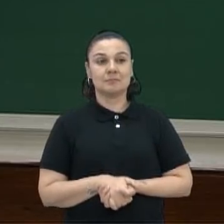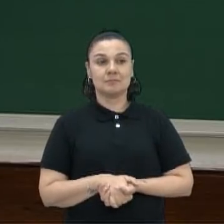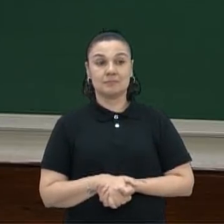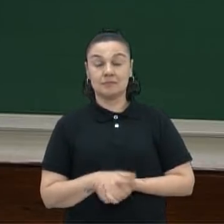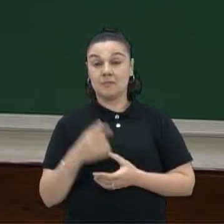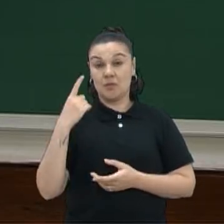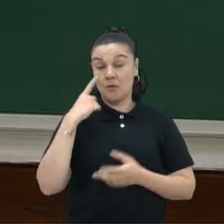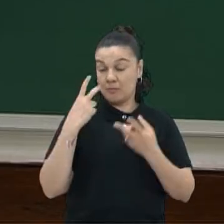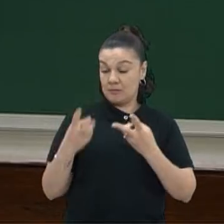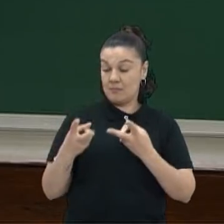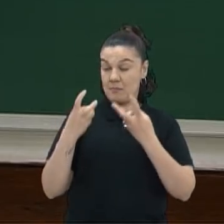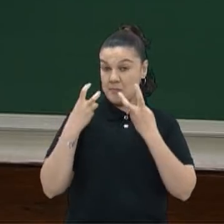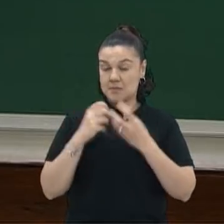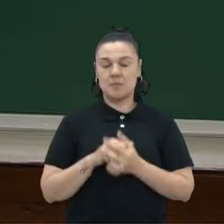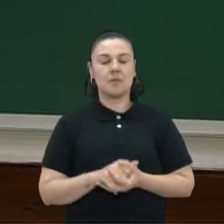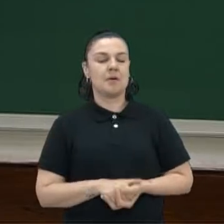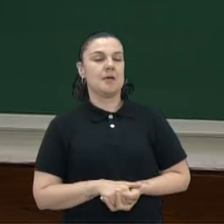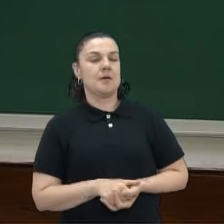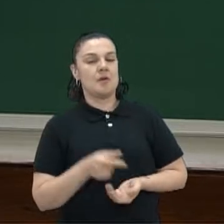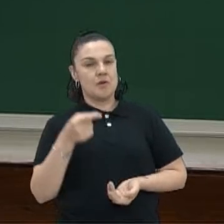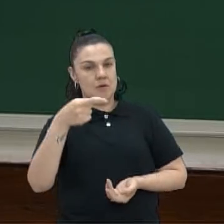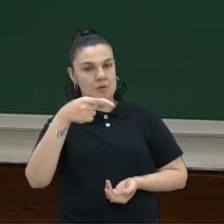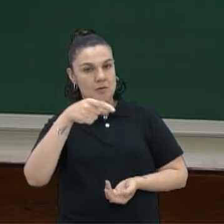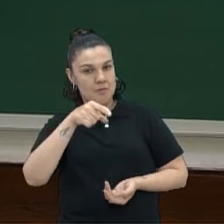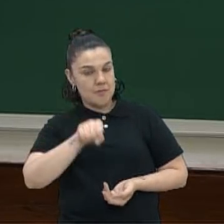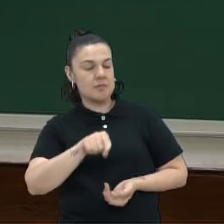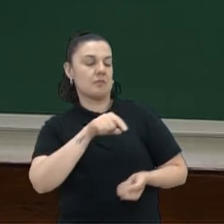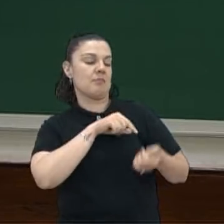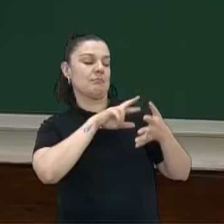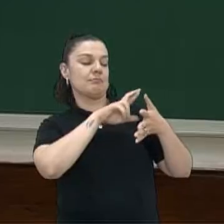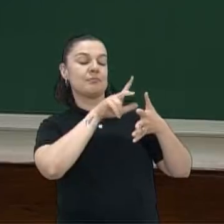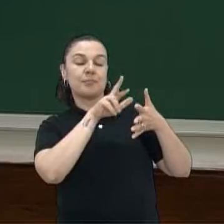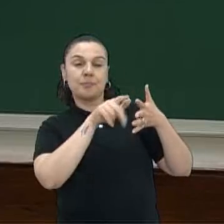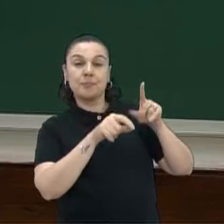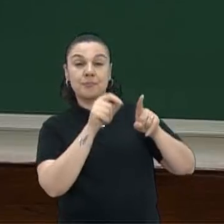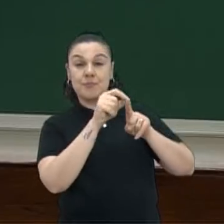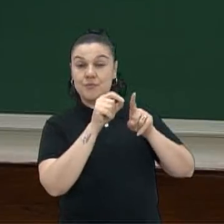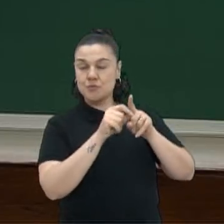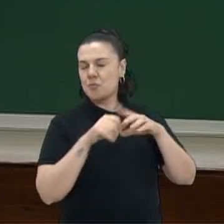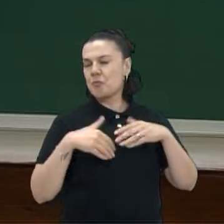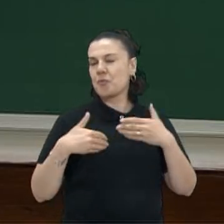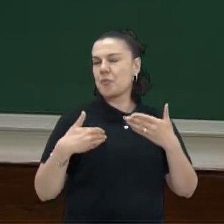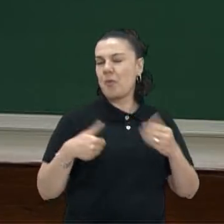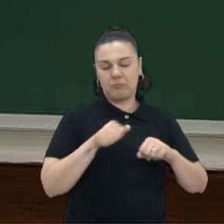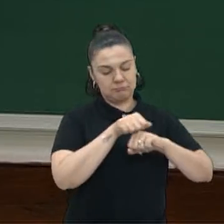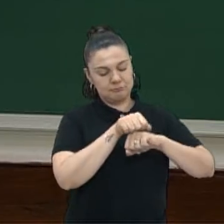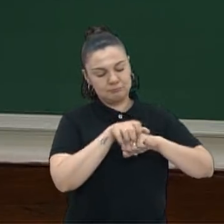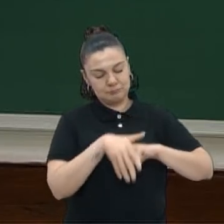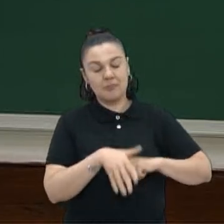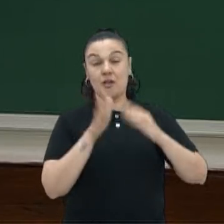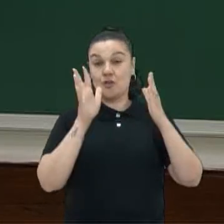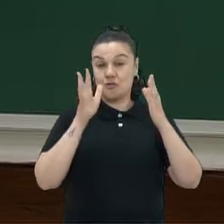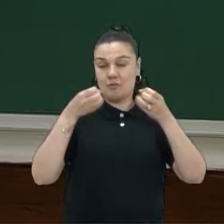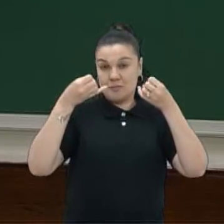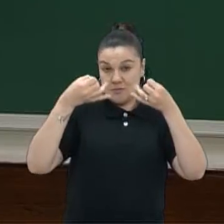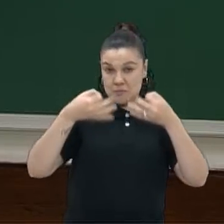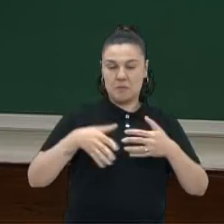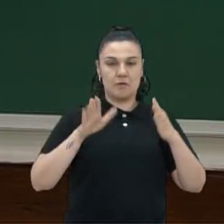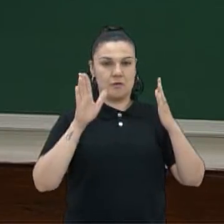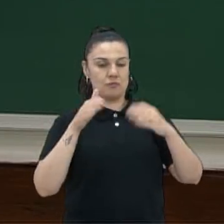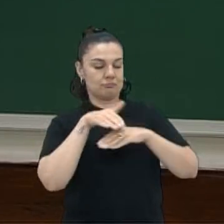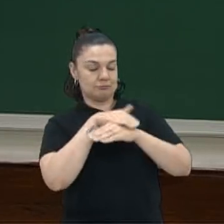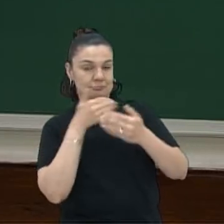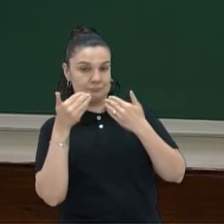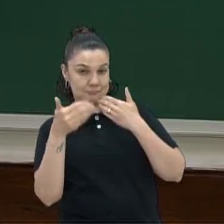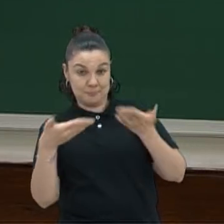vocês estão percebendo que vocês têm ali vários tipos de erosão que a gente já falou, já conversou